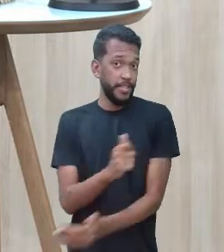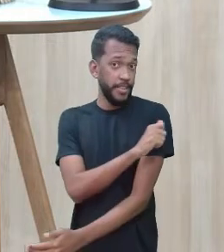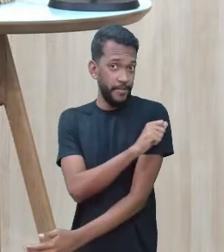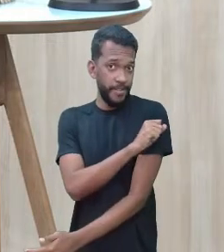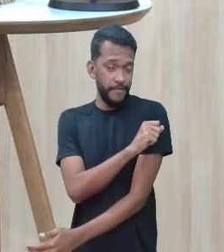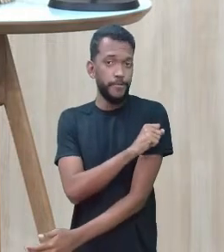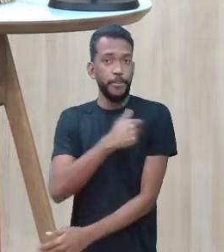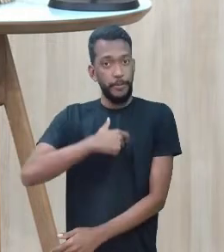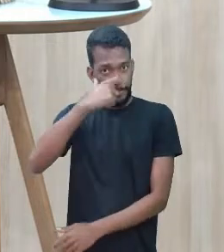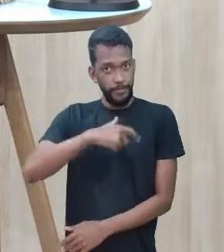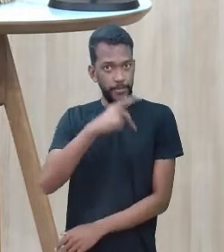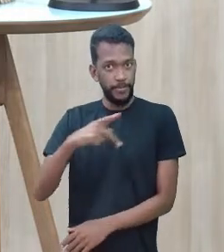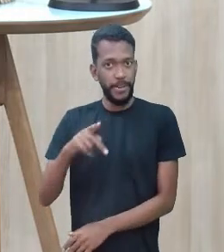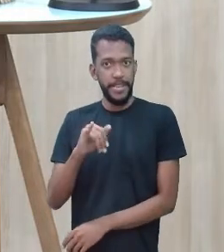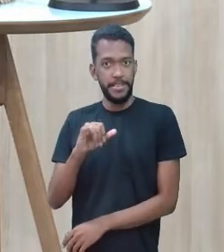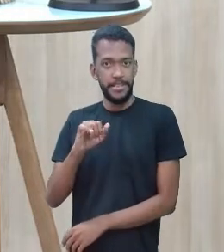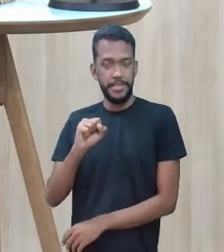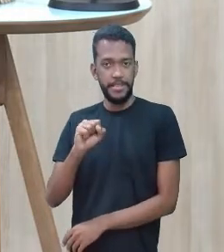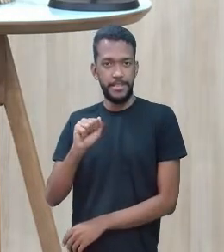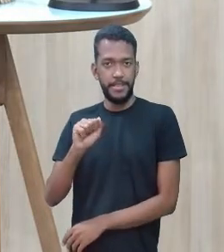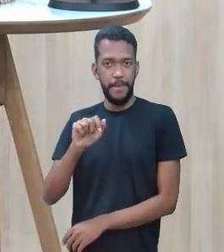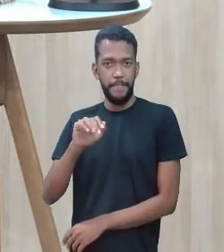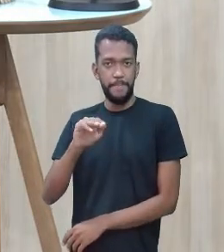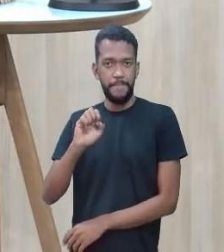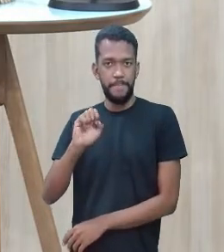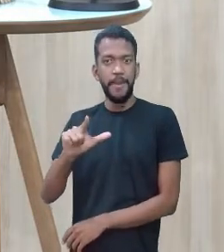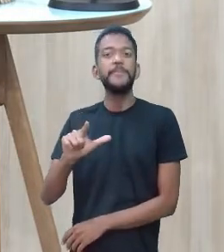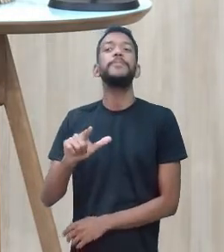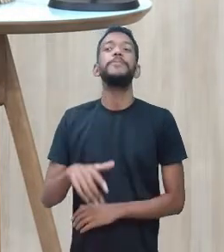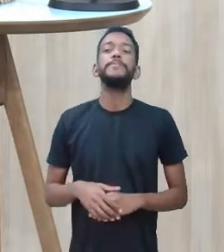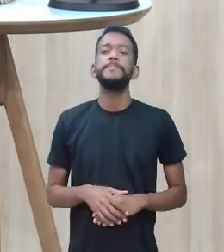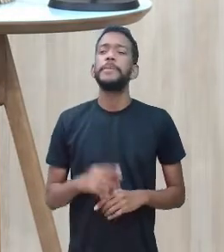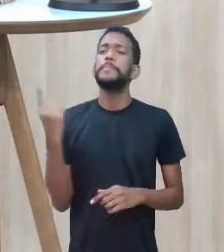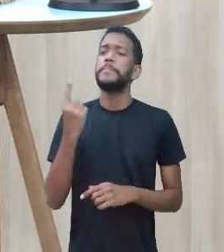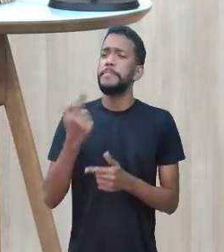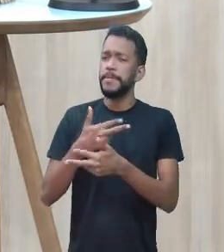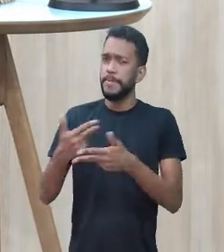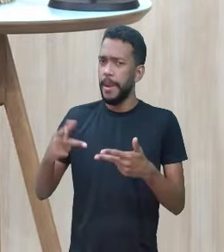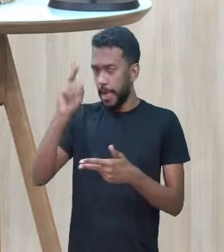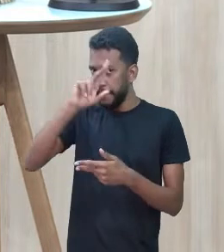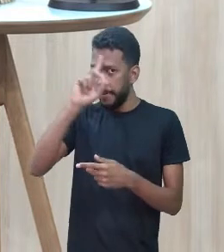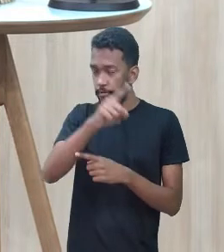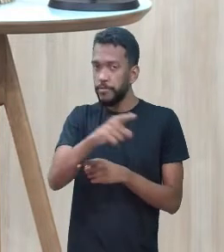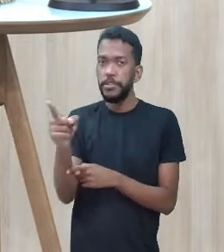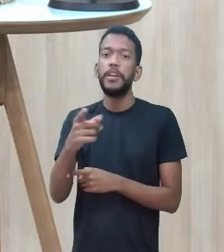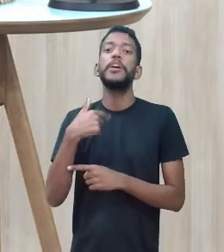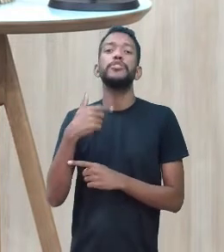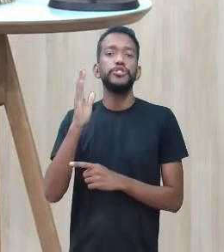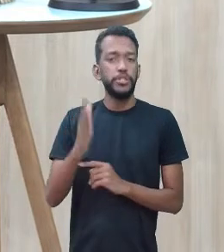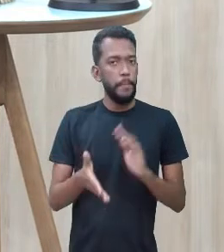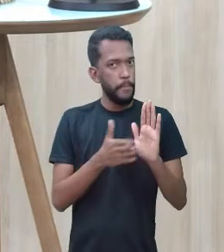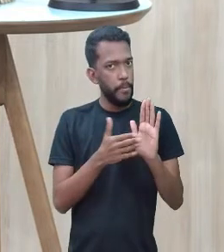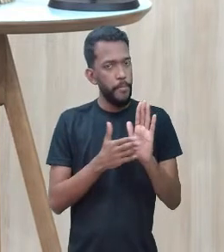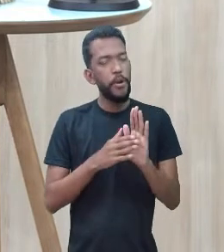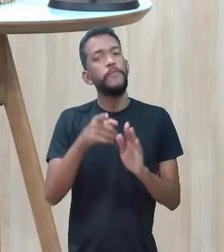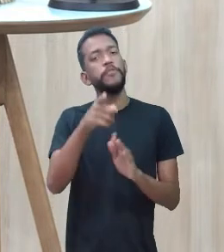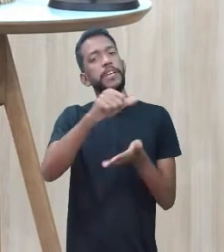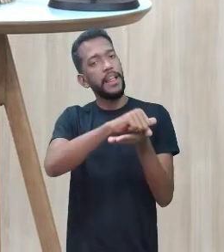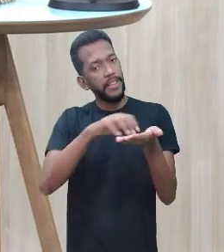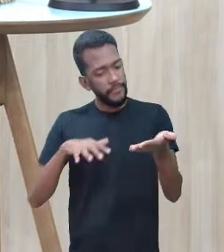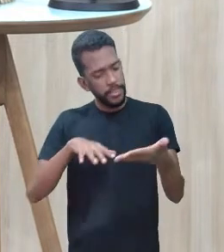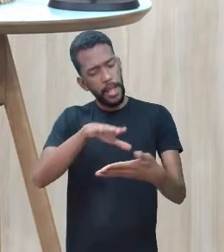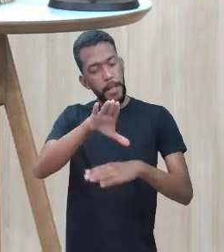lá? Primeira coisa, lembrando a vocês, né, que todas as atividades que estamos propondo, é importante que